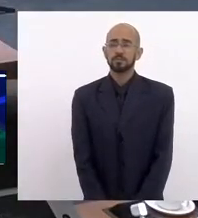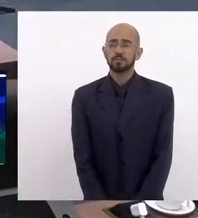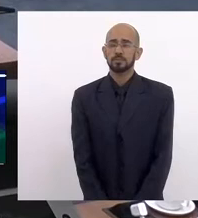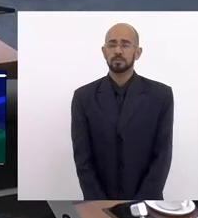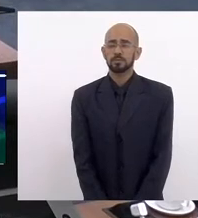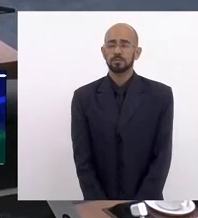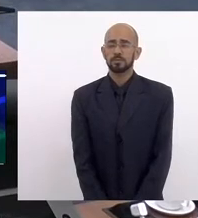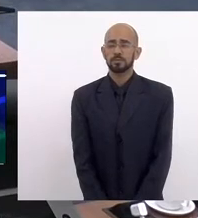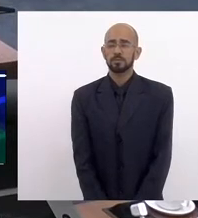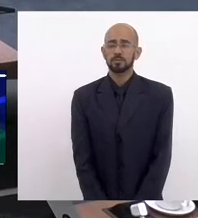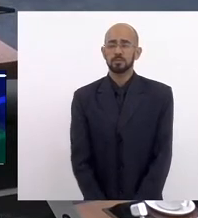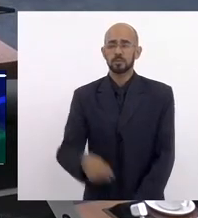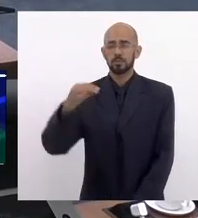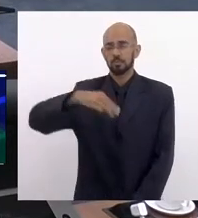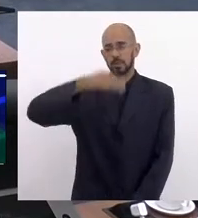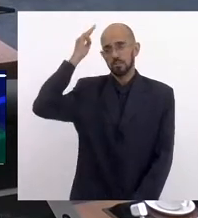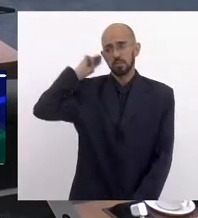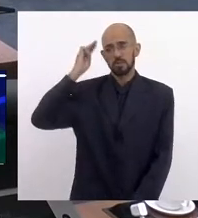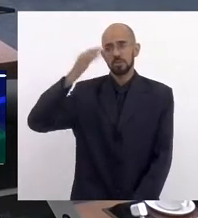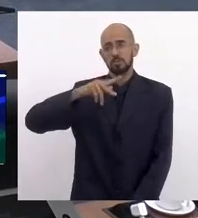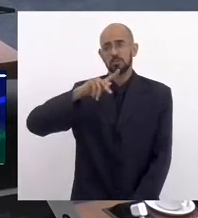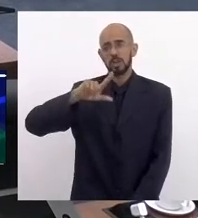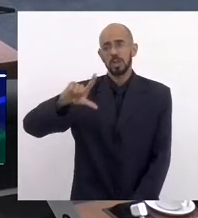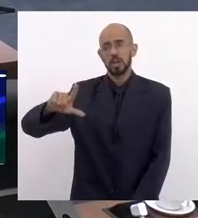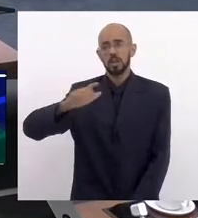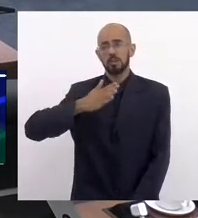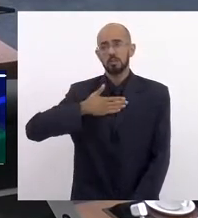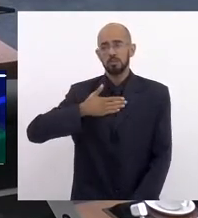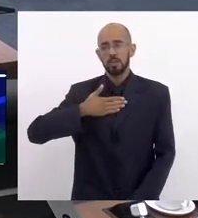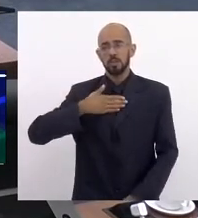Deputado Márcio Pacheco, o projeto de minha autoria, o